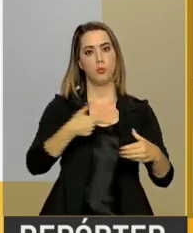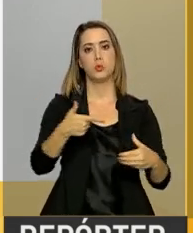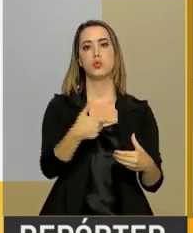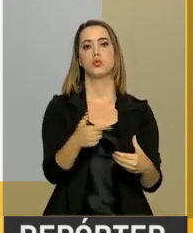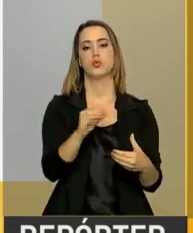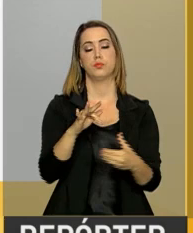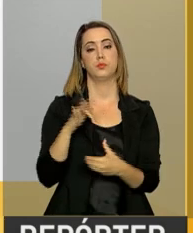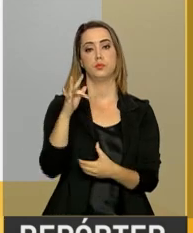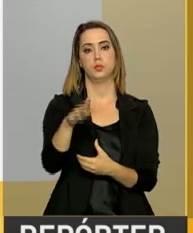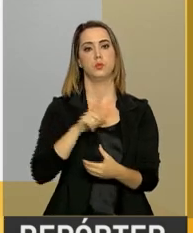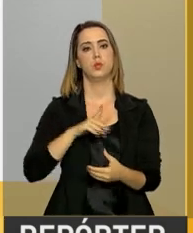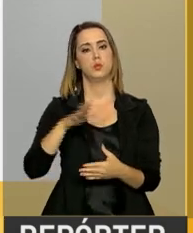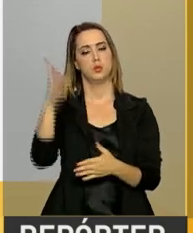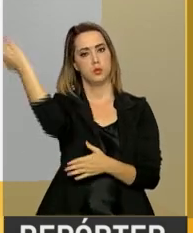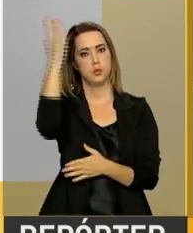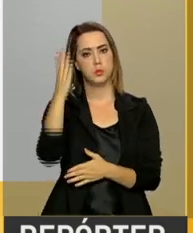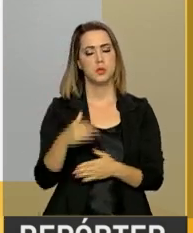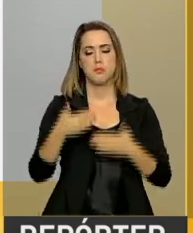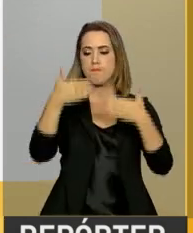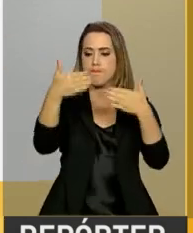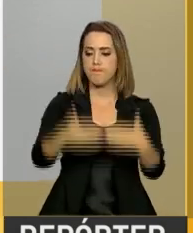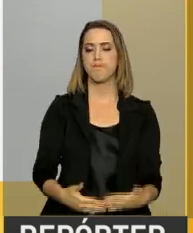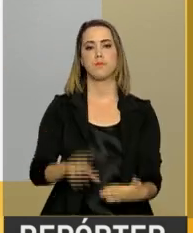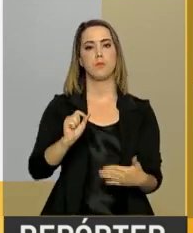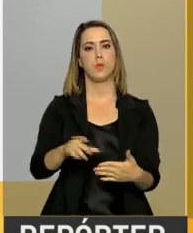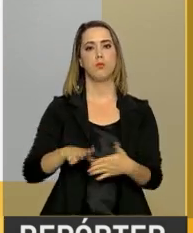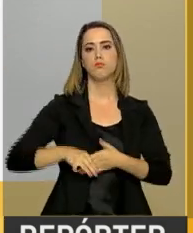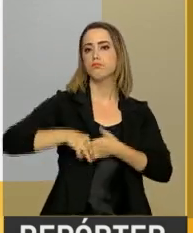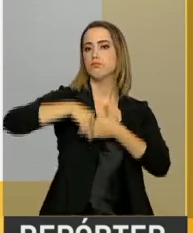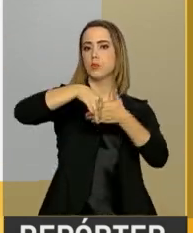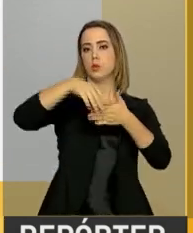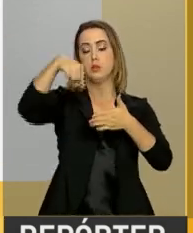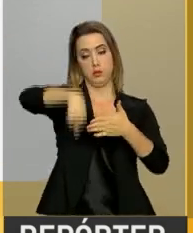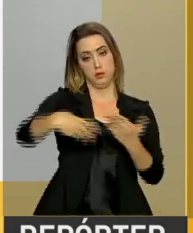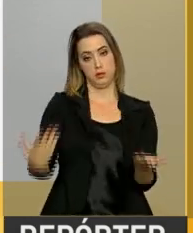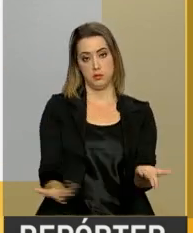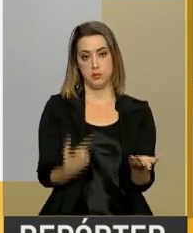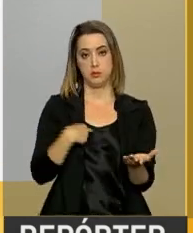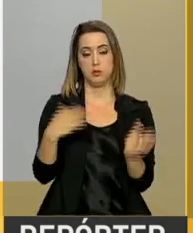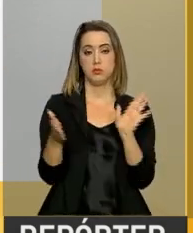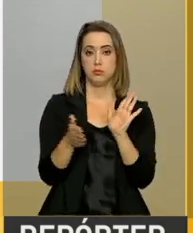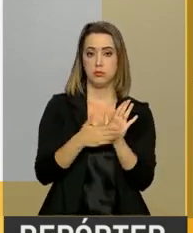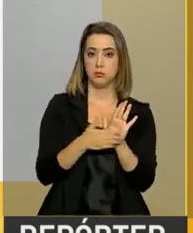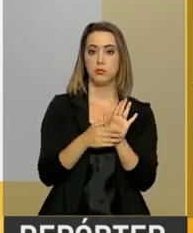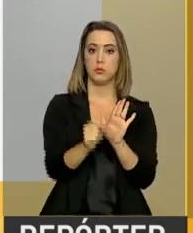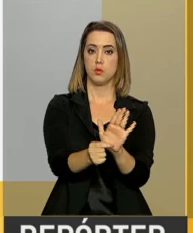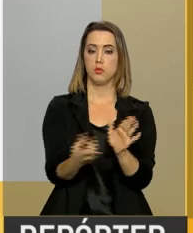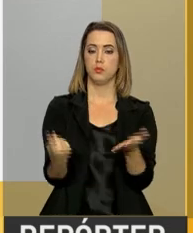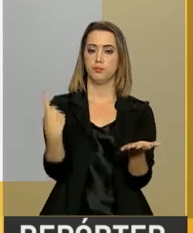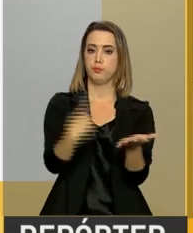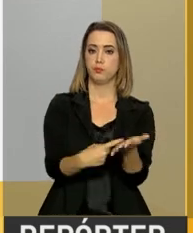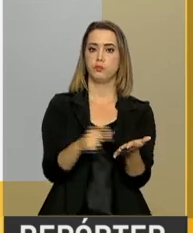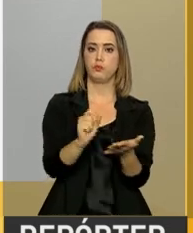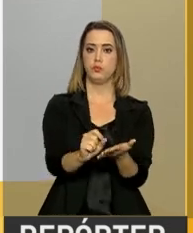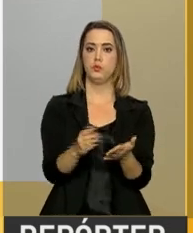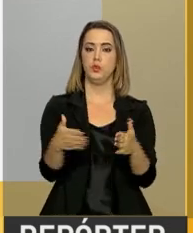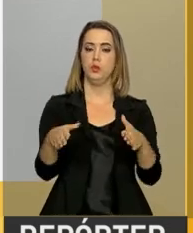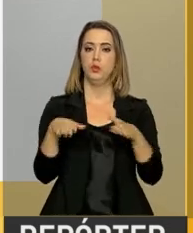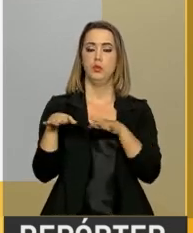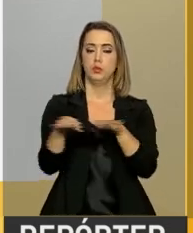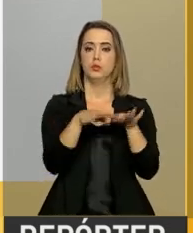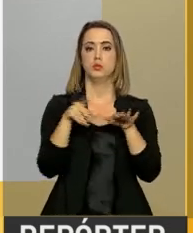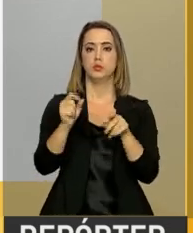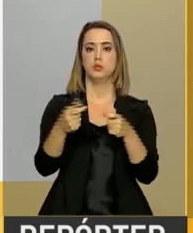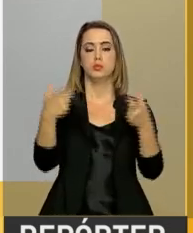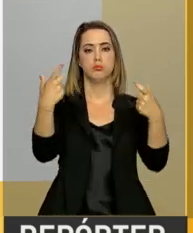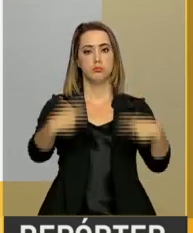papel de muito protagonismo, de muita liderança aqui. Esse papel se reafirmou nessa convenção. O espaço nosso aqui se